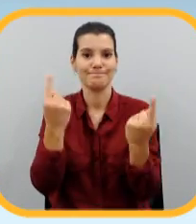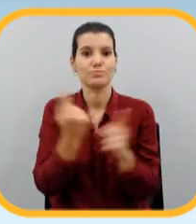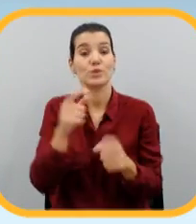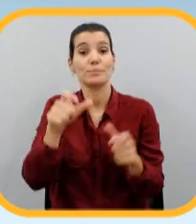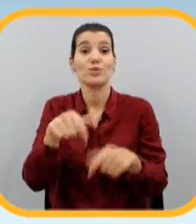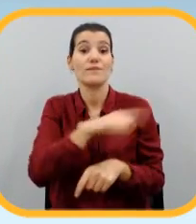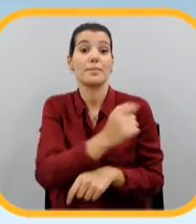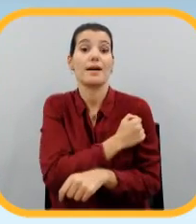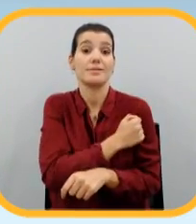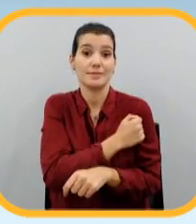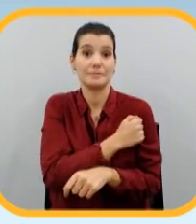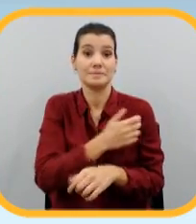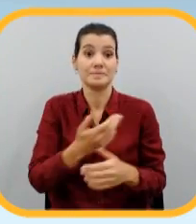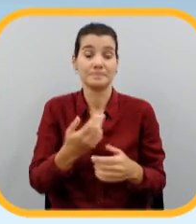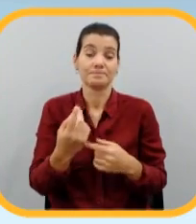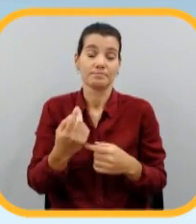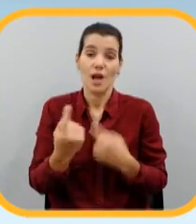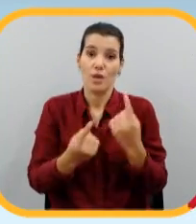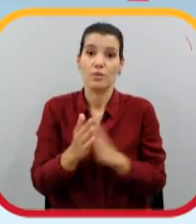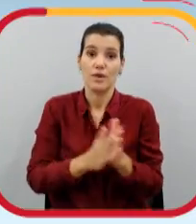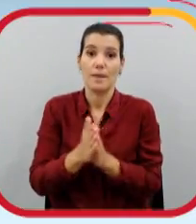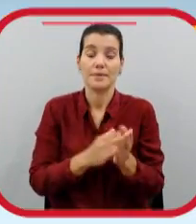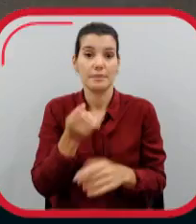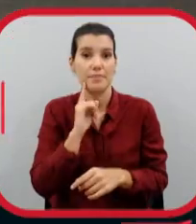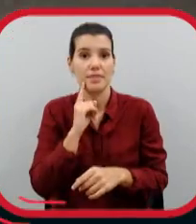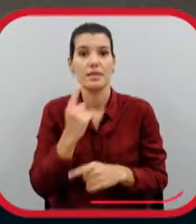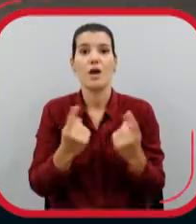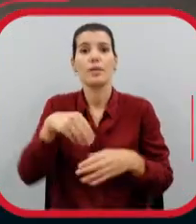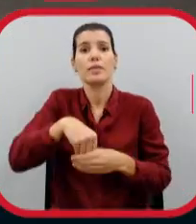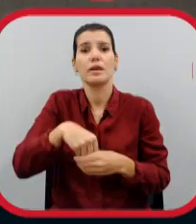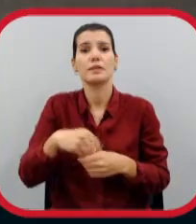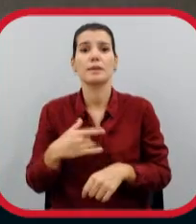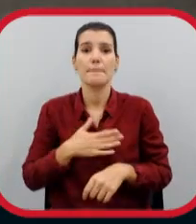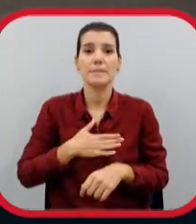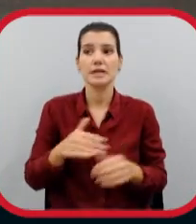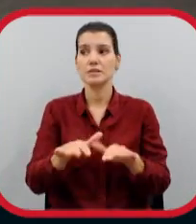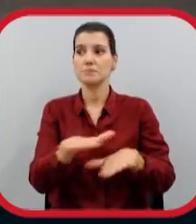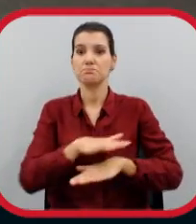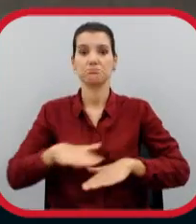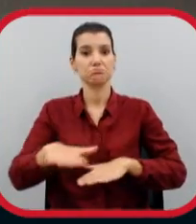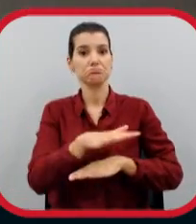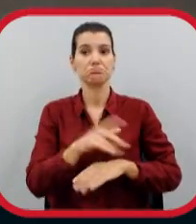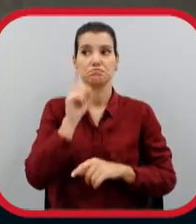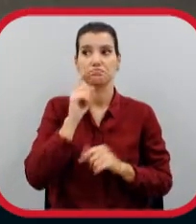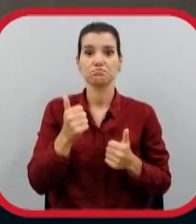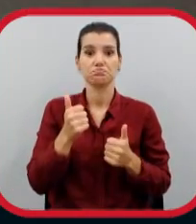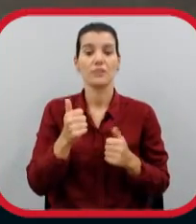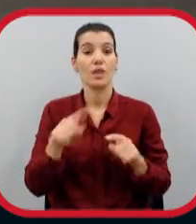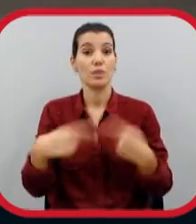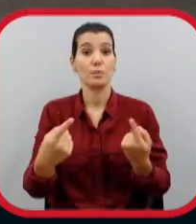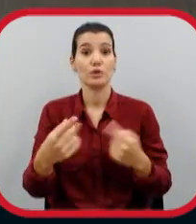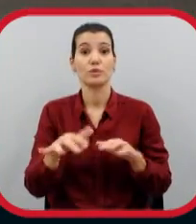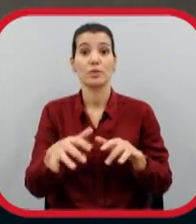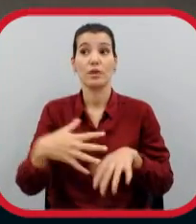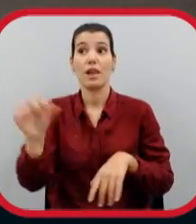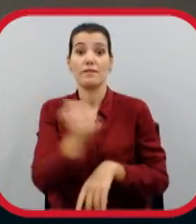e que tiveram a ser expostos pelo facto das pessoas terem ido para casa, não é? Portanto, houve muitos ataques assim. Havia coisas que estavam dentro do perímetro da empresa, relativamente protegidas, porque